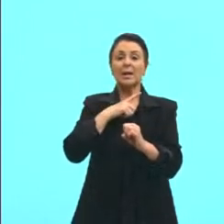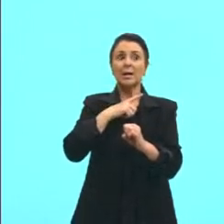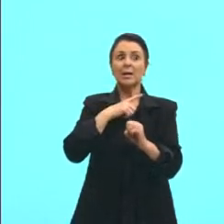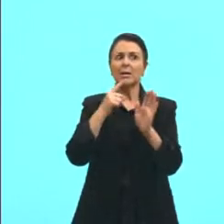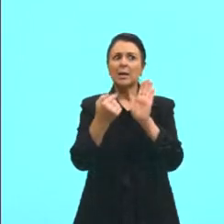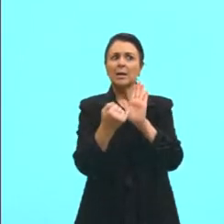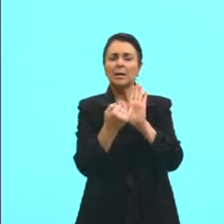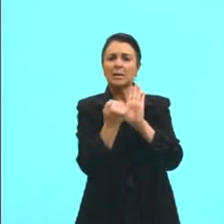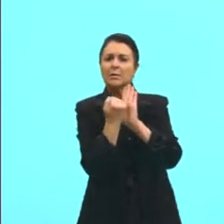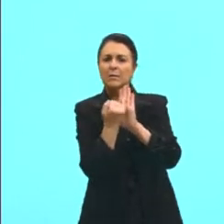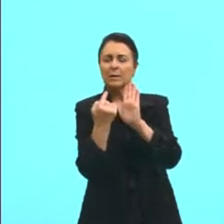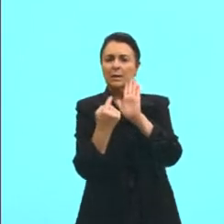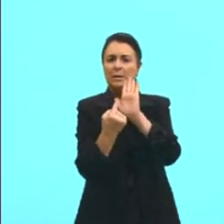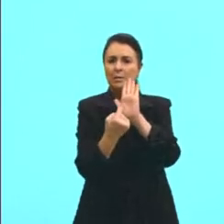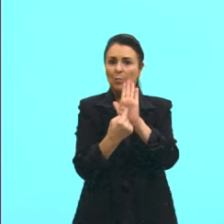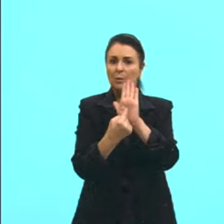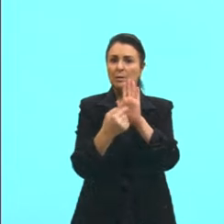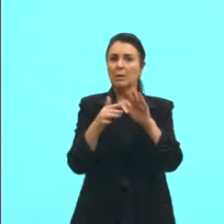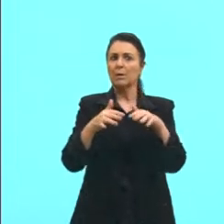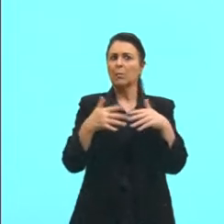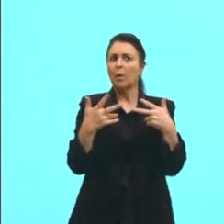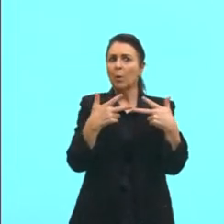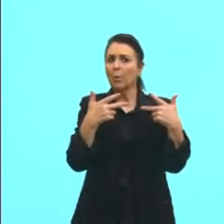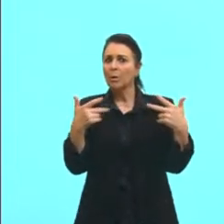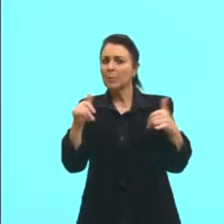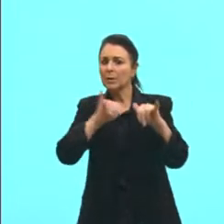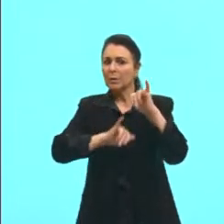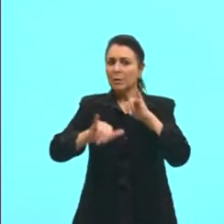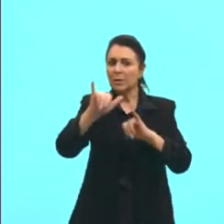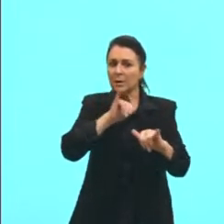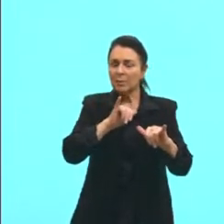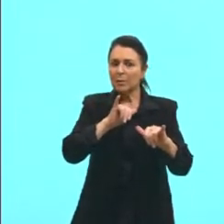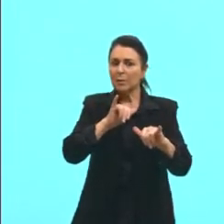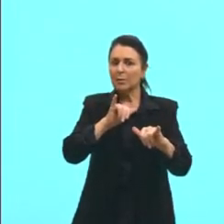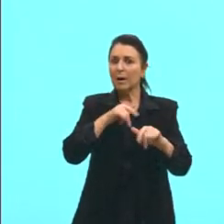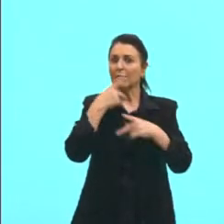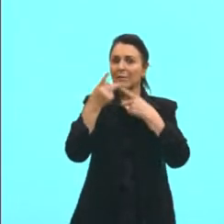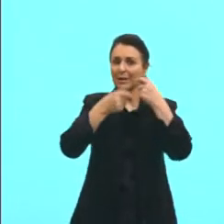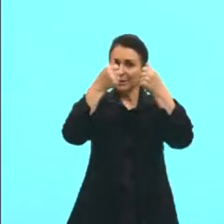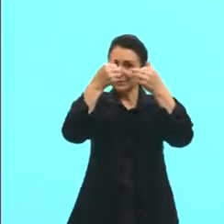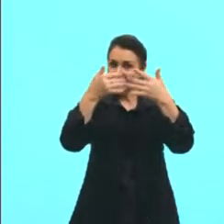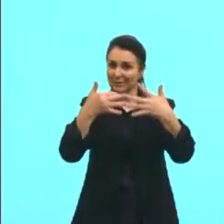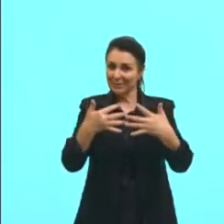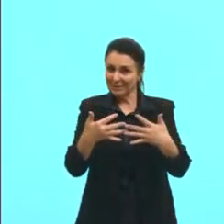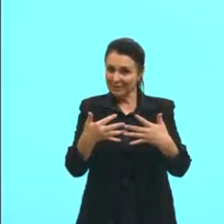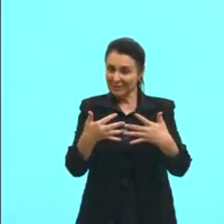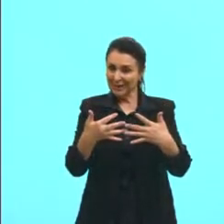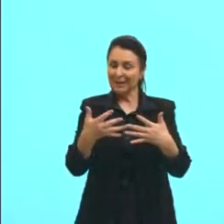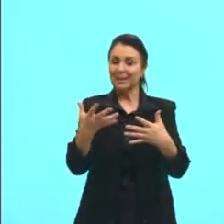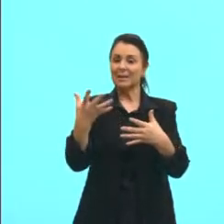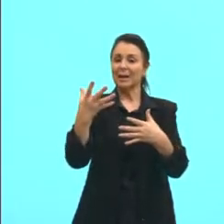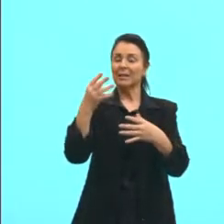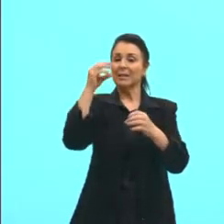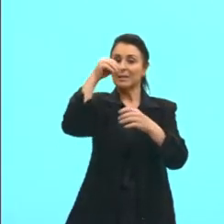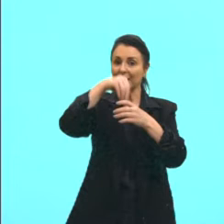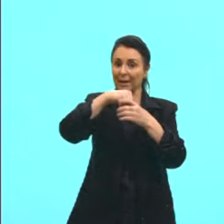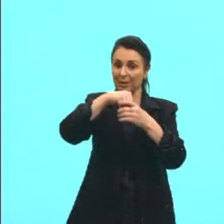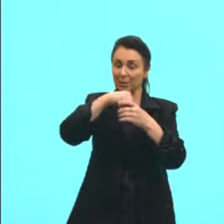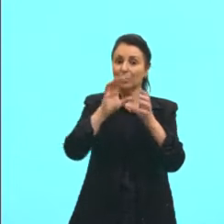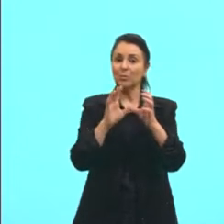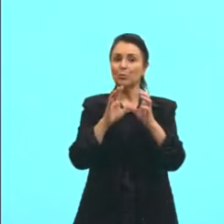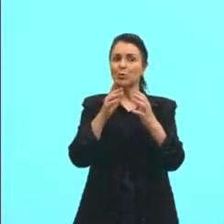identifica qual elemento químico nós estamos falando tá ele serve para identificar esse alimento que pertence a uma espécie atômica